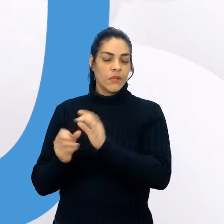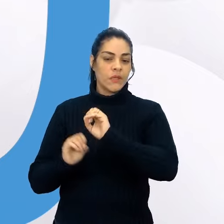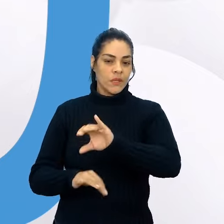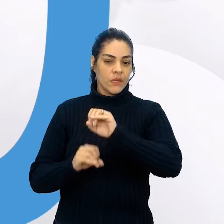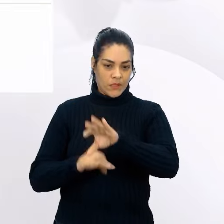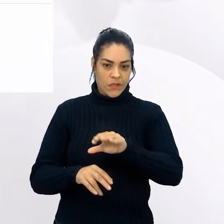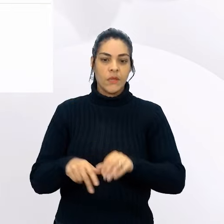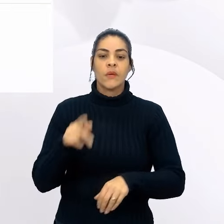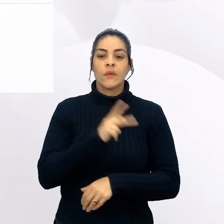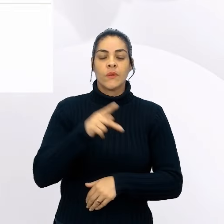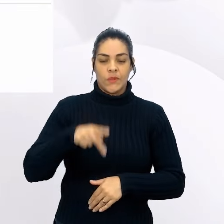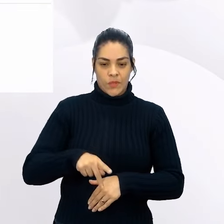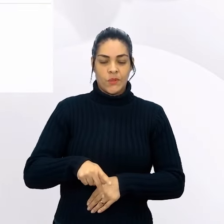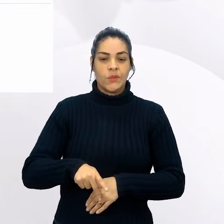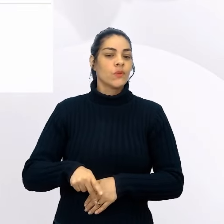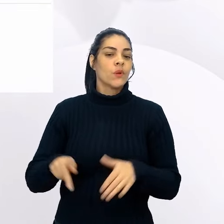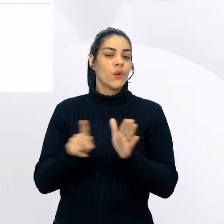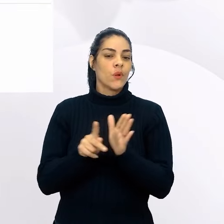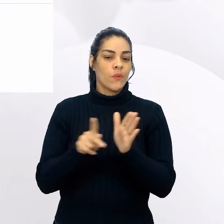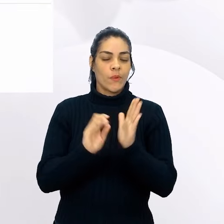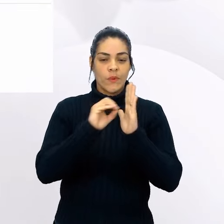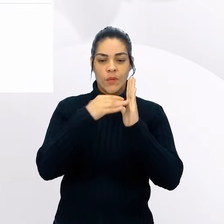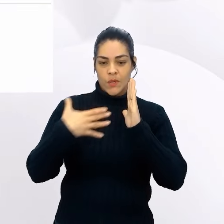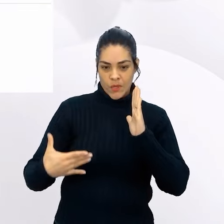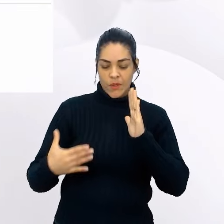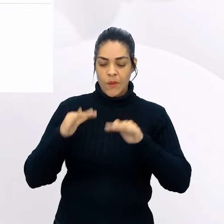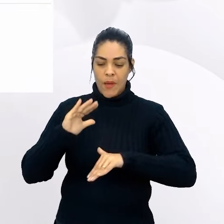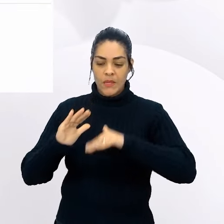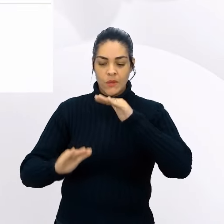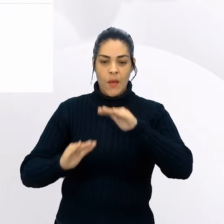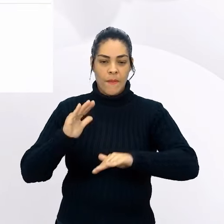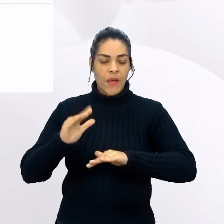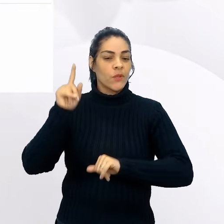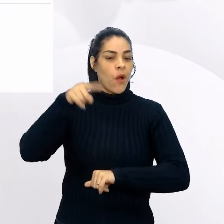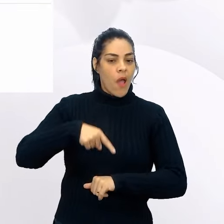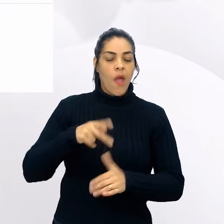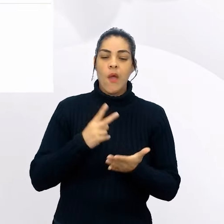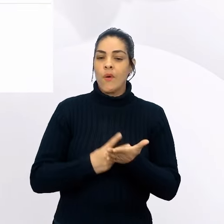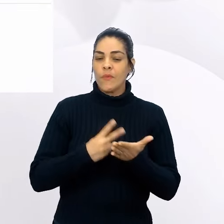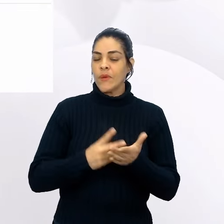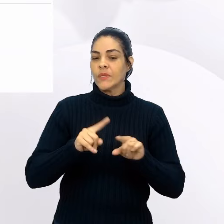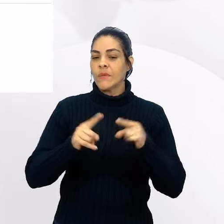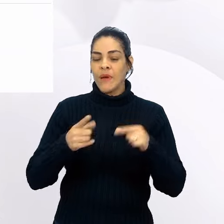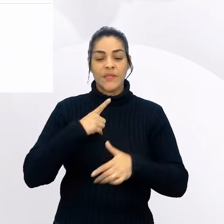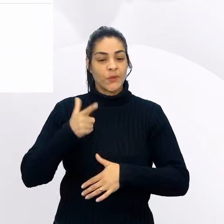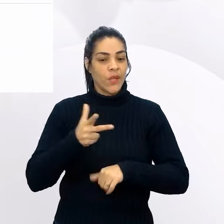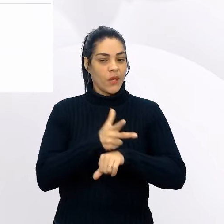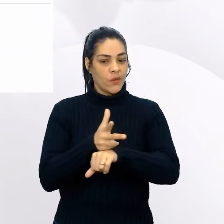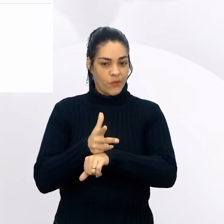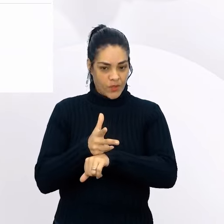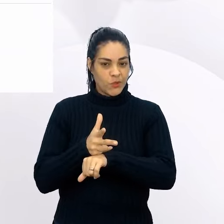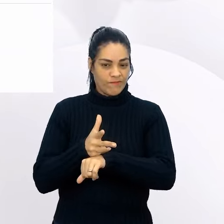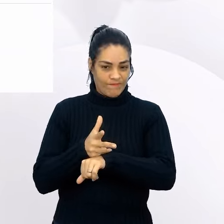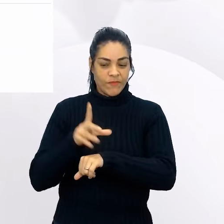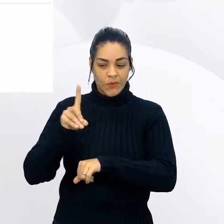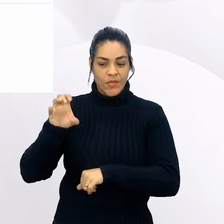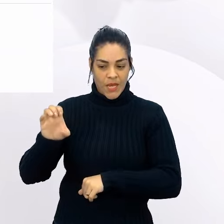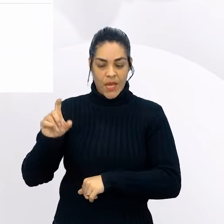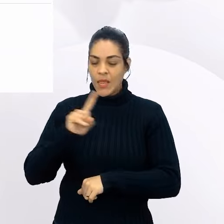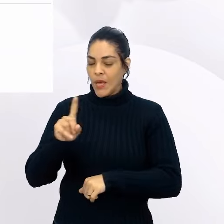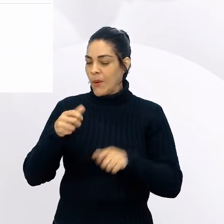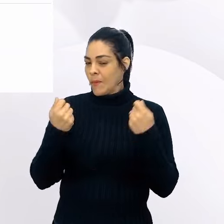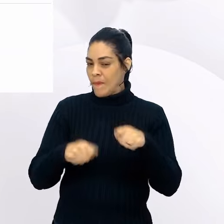em currículo. O passo a passo é o mesmo, só que aqui não tem o vídeo. Né? Ele não